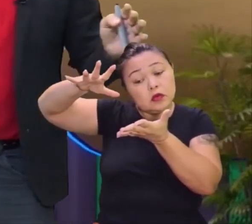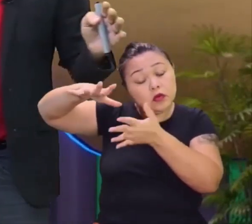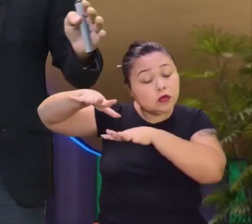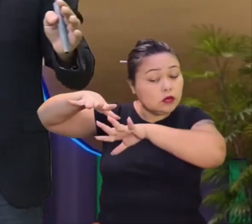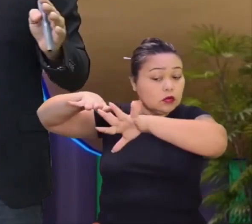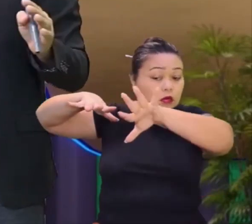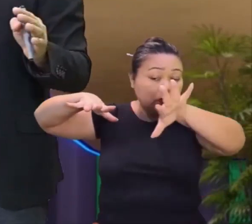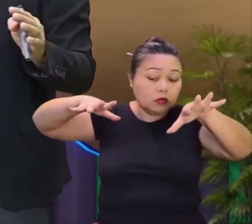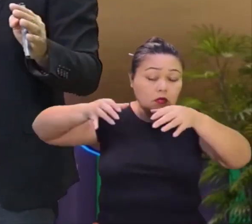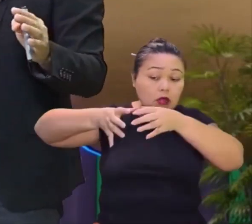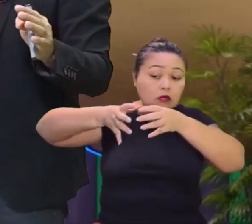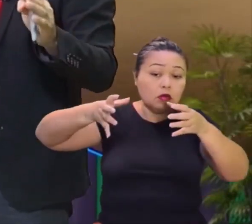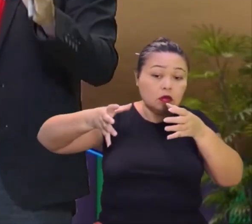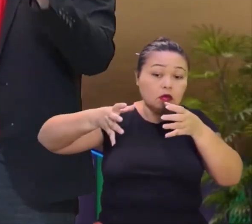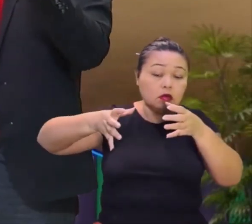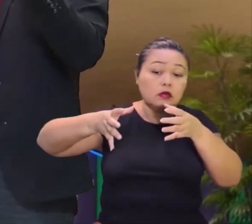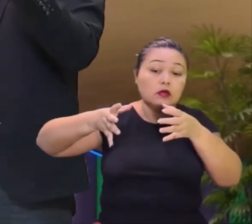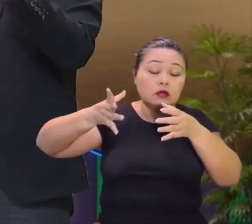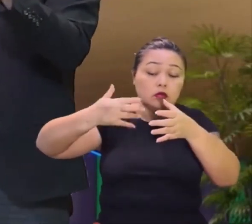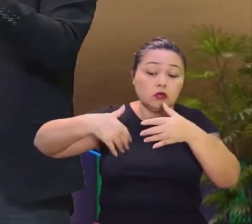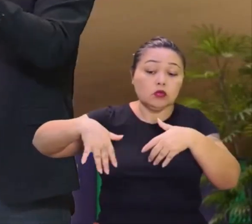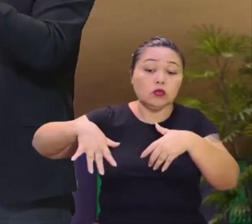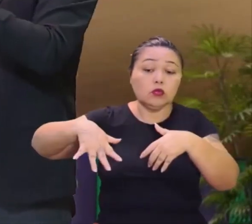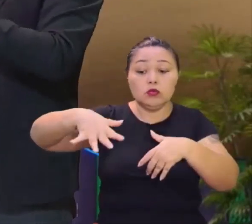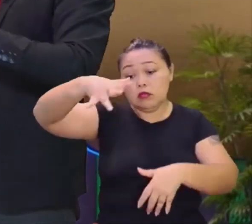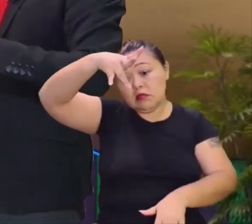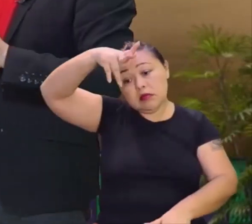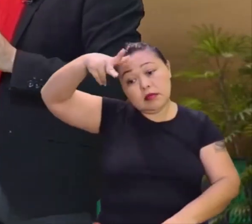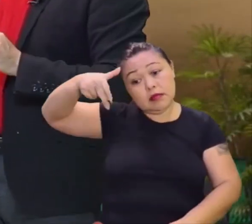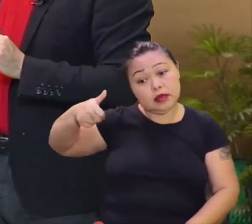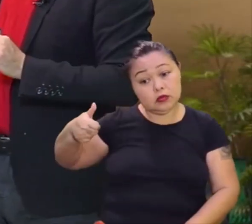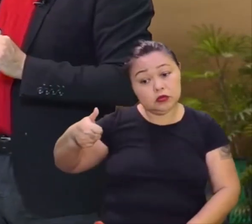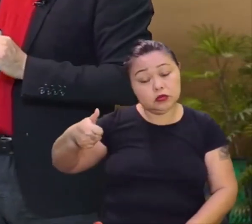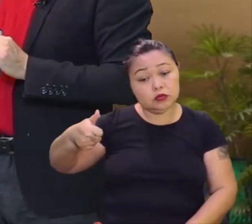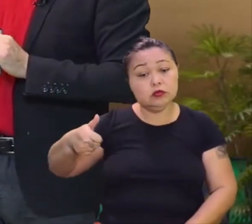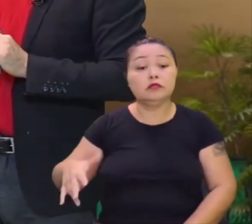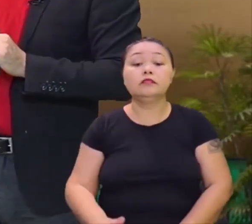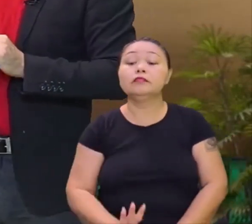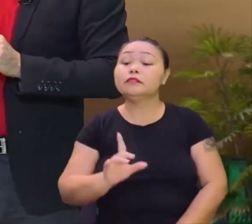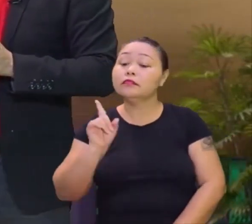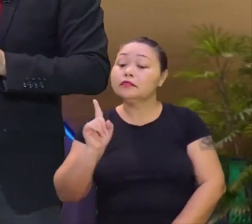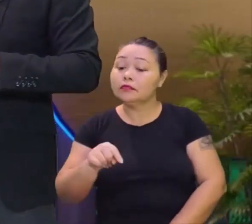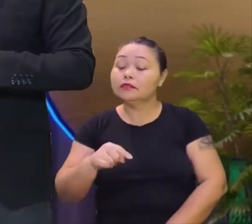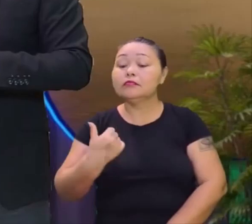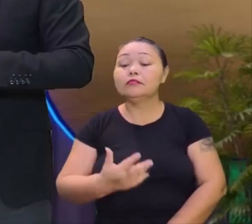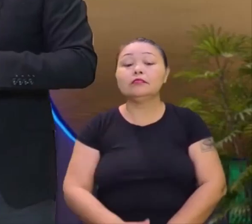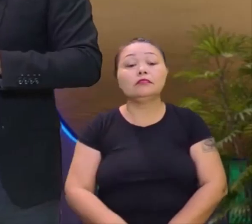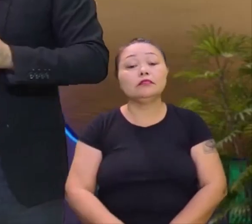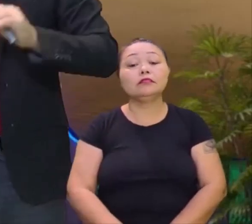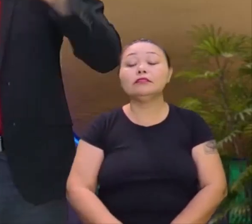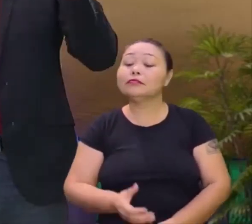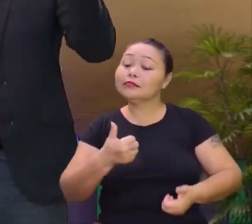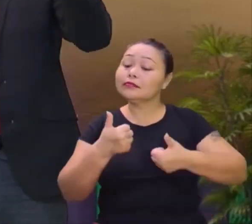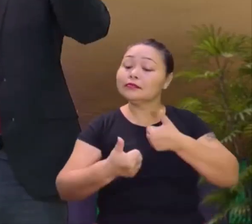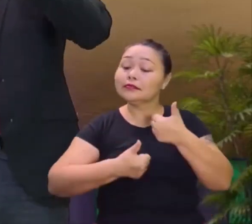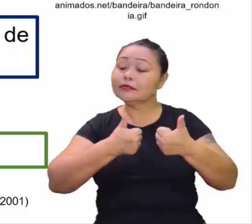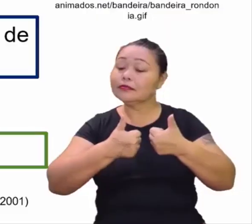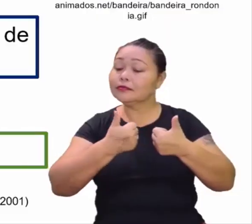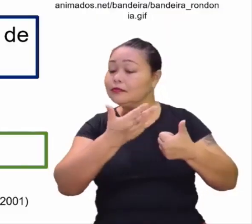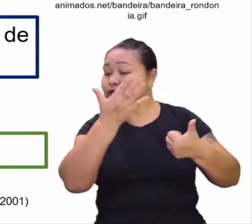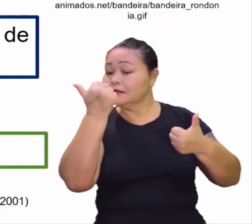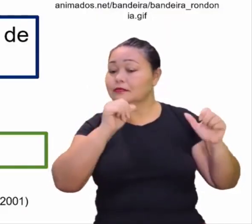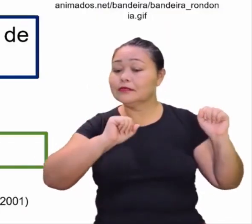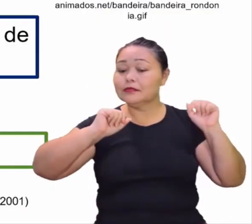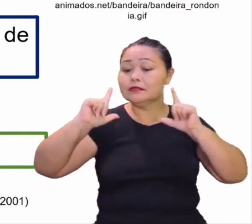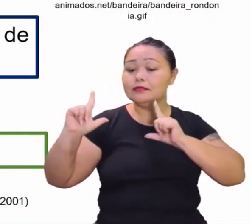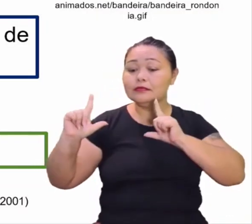todo o restante, a maior parte dele, era Mato Grosso. Isso mesmo. É isso? Muito bem. Beleza, então vamos